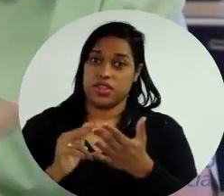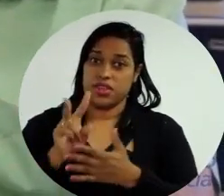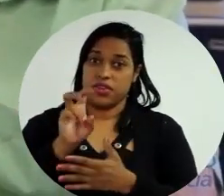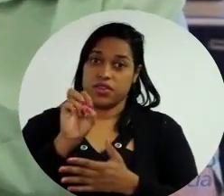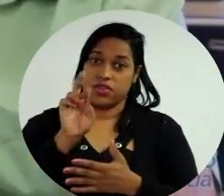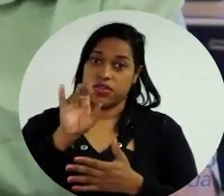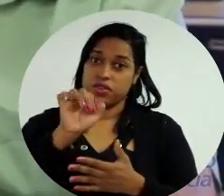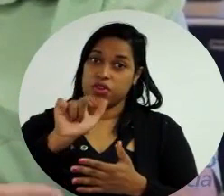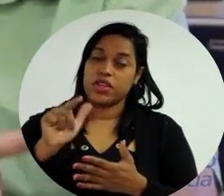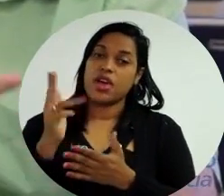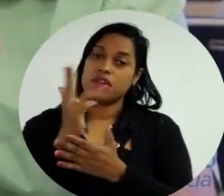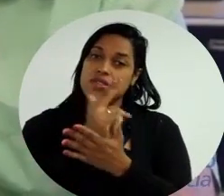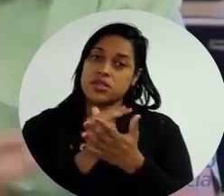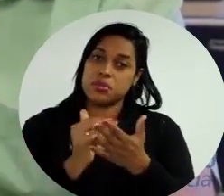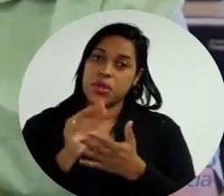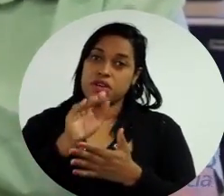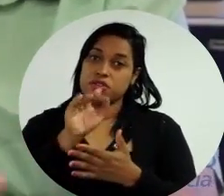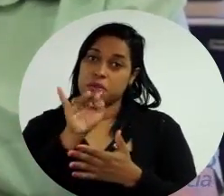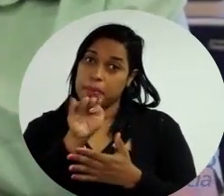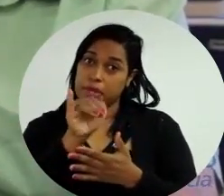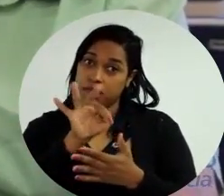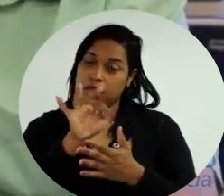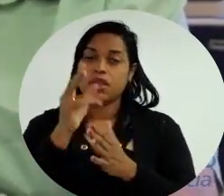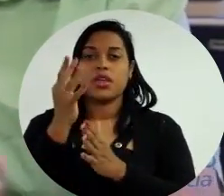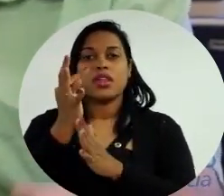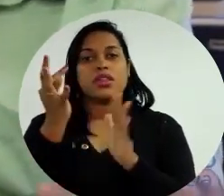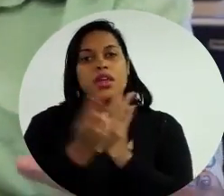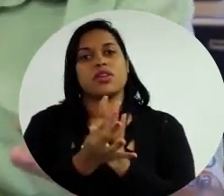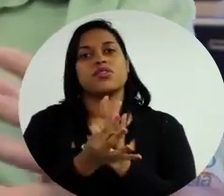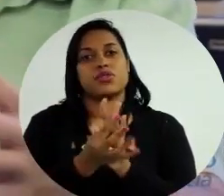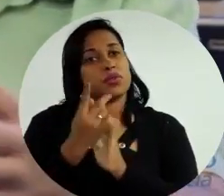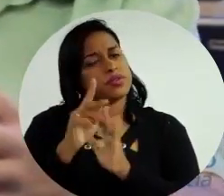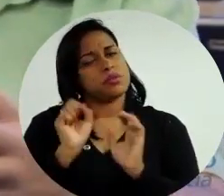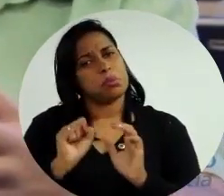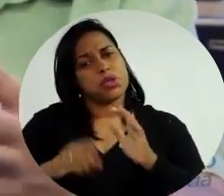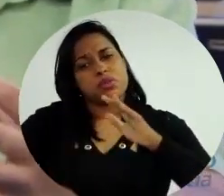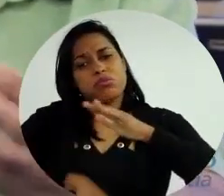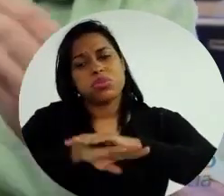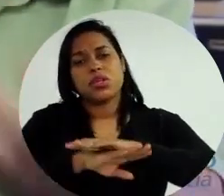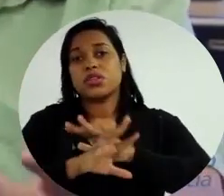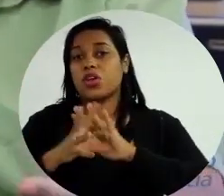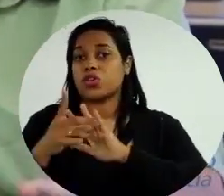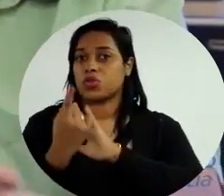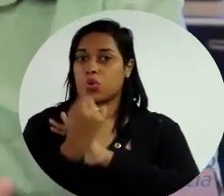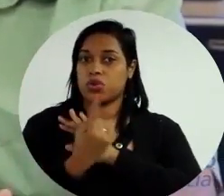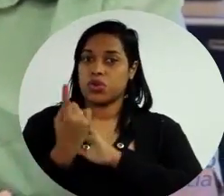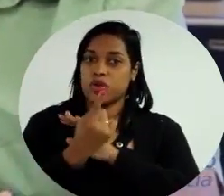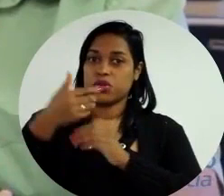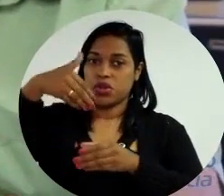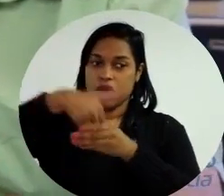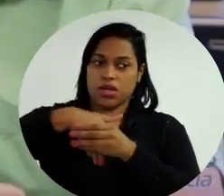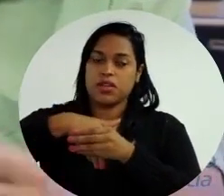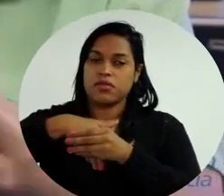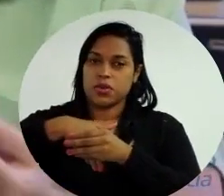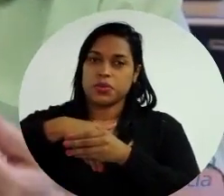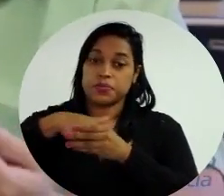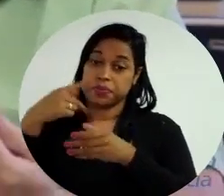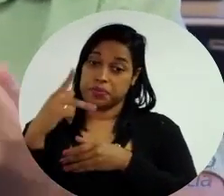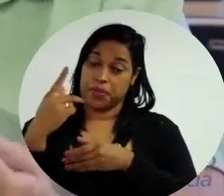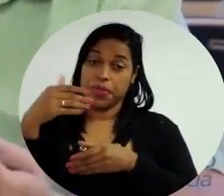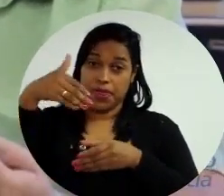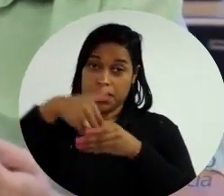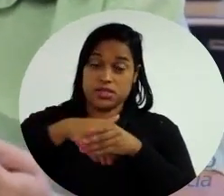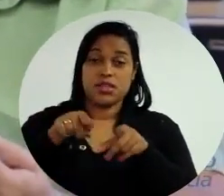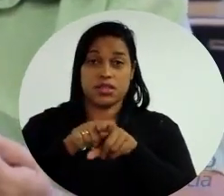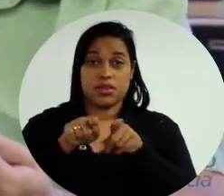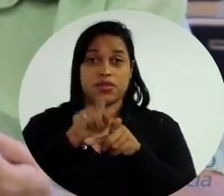vetoriais, imagens bitmap e textos. Você pode armazenar elas tudo em um só arquivo. Esse arquivo